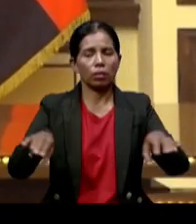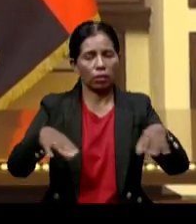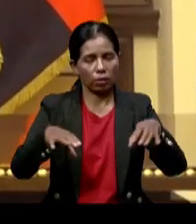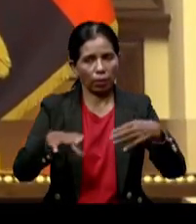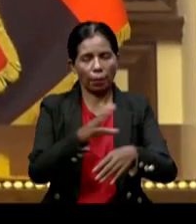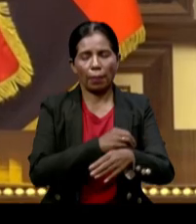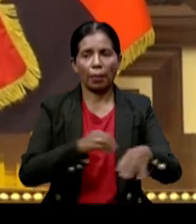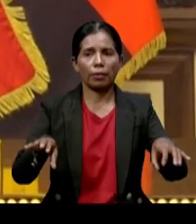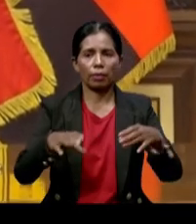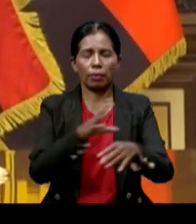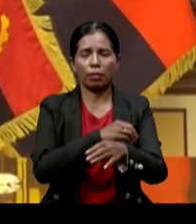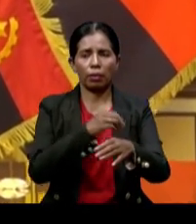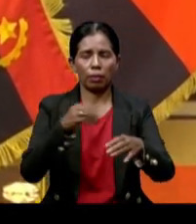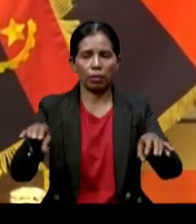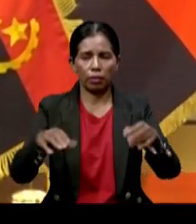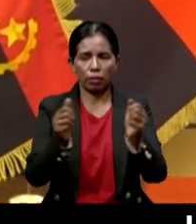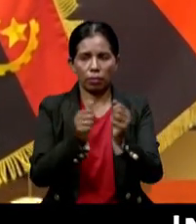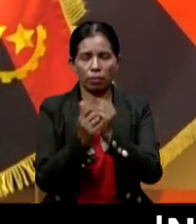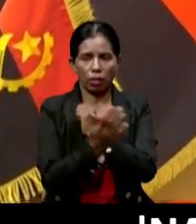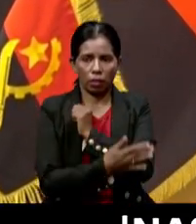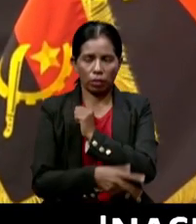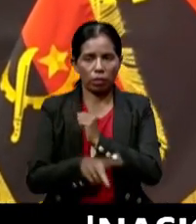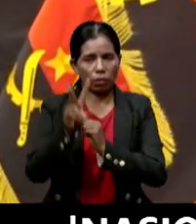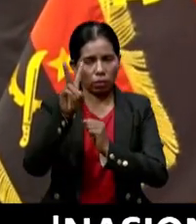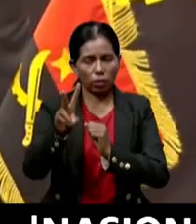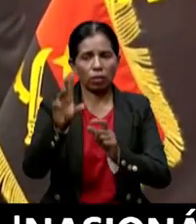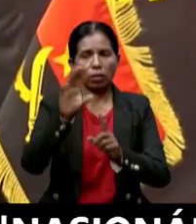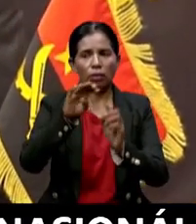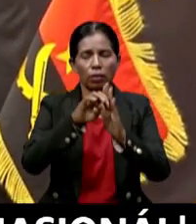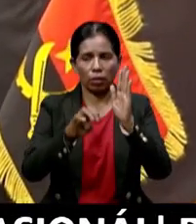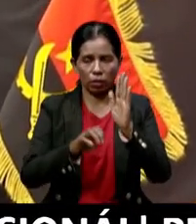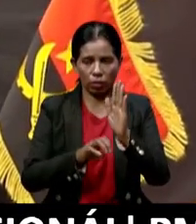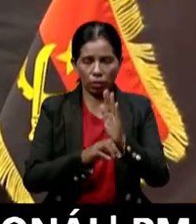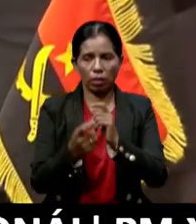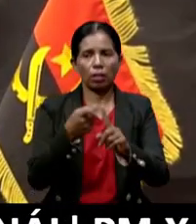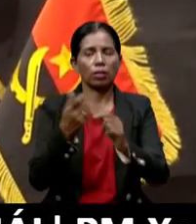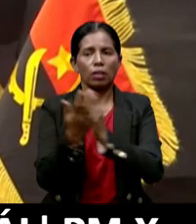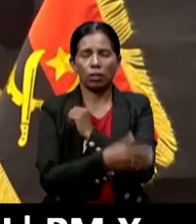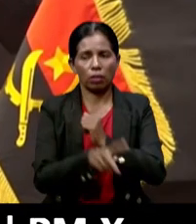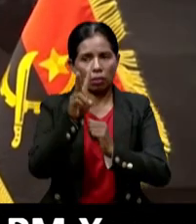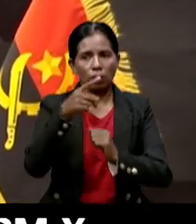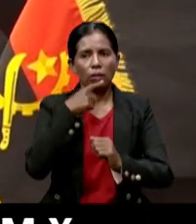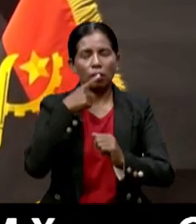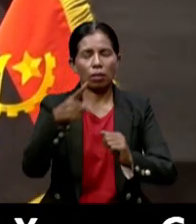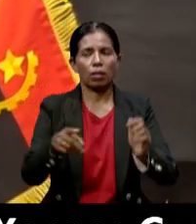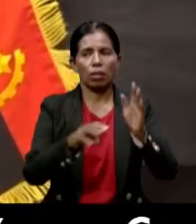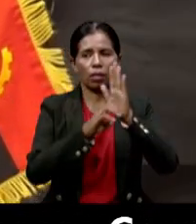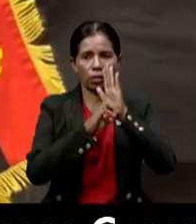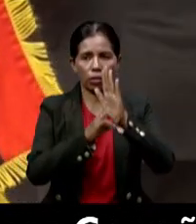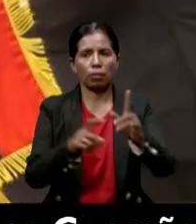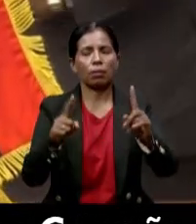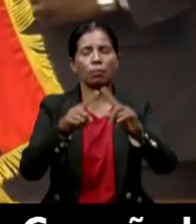cerimônia assinatura cooperação serviço entre nação Ruanê, se festado o rei Ruanê considera no dar exemplar para a